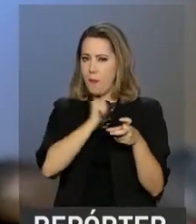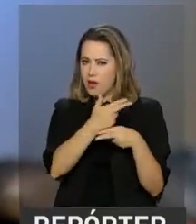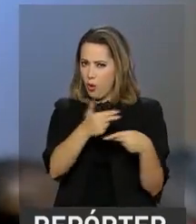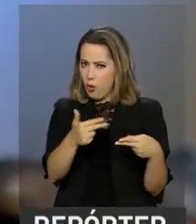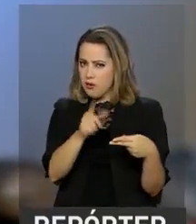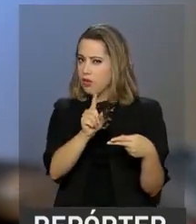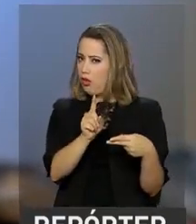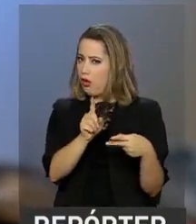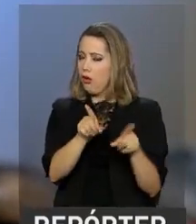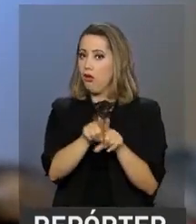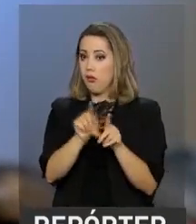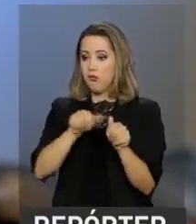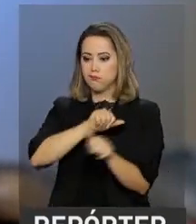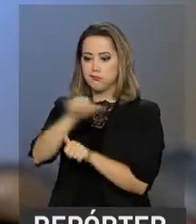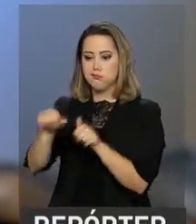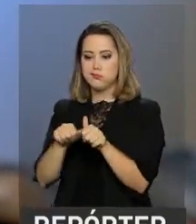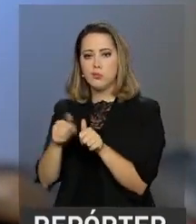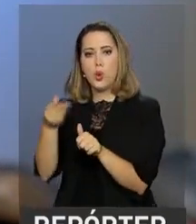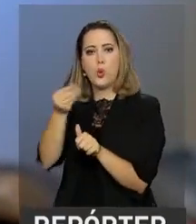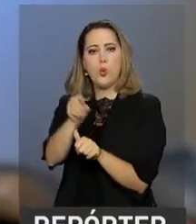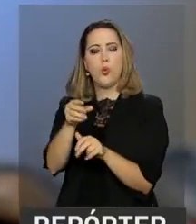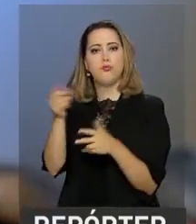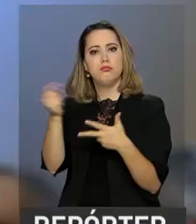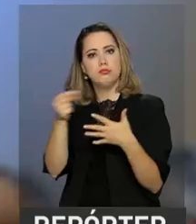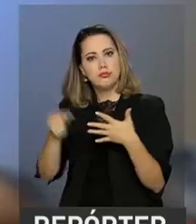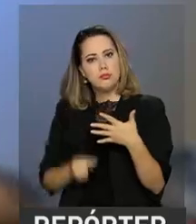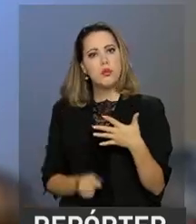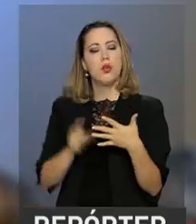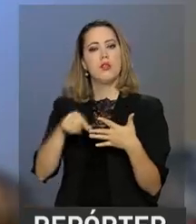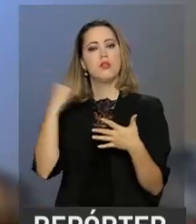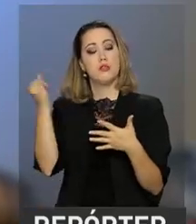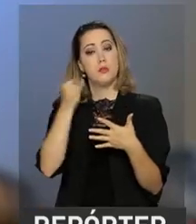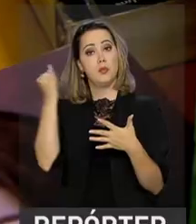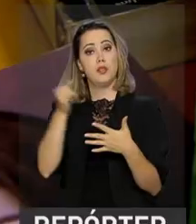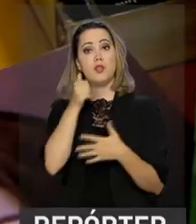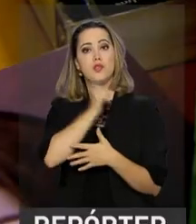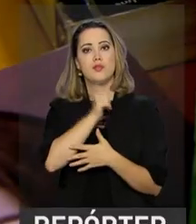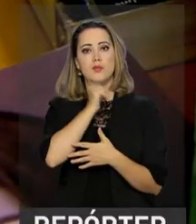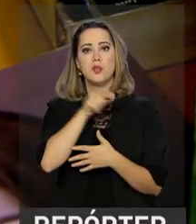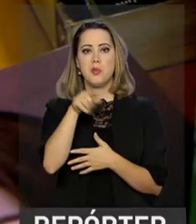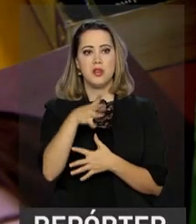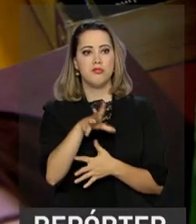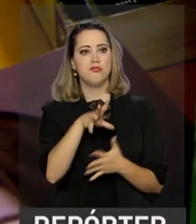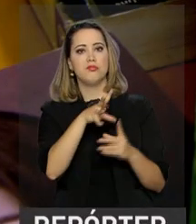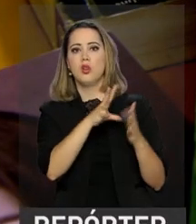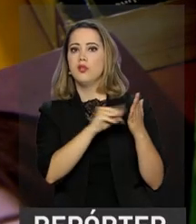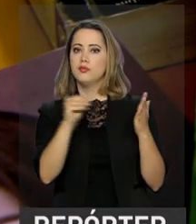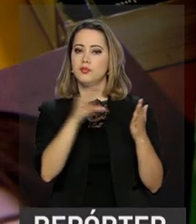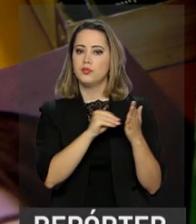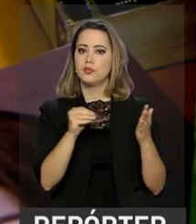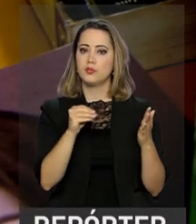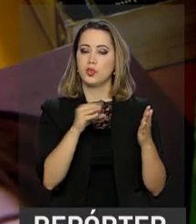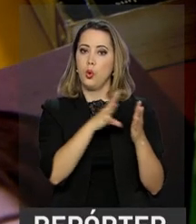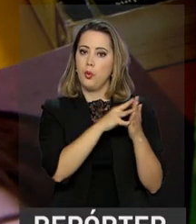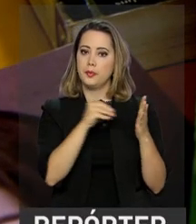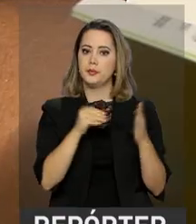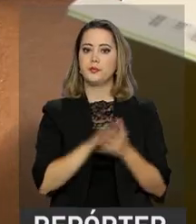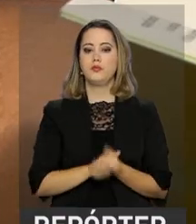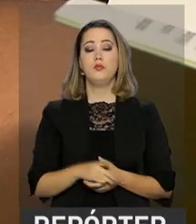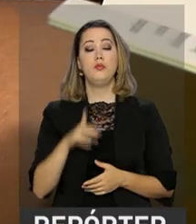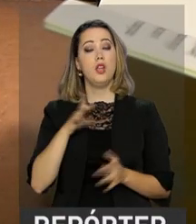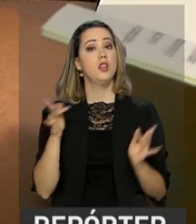às mulheres, trazendo outros referenciais femininos para eles se inspirarem. Os alunos têm contato com